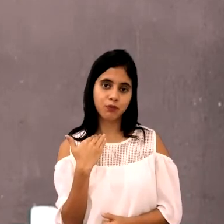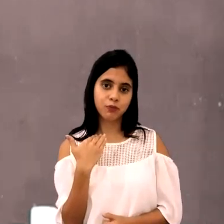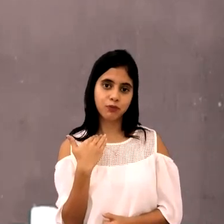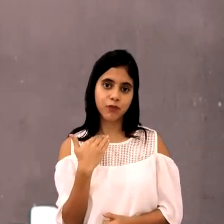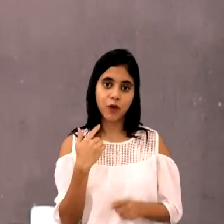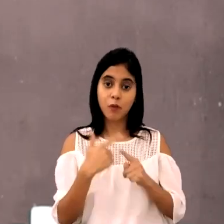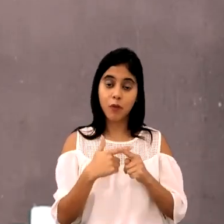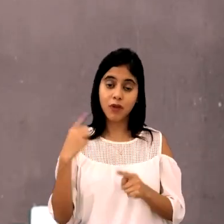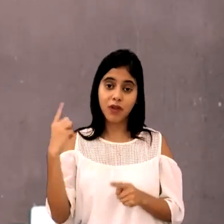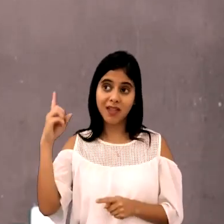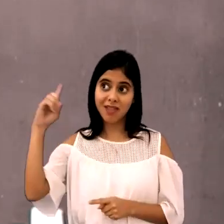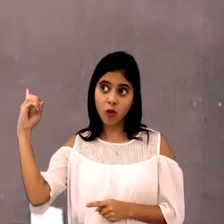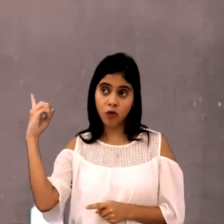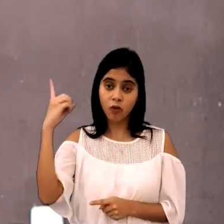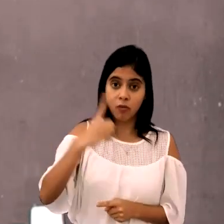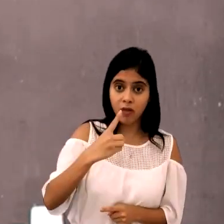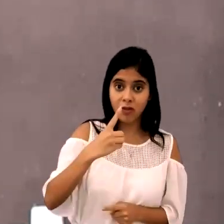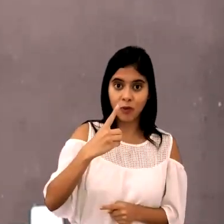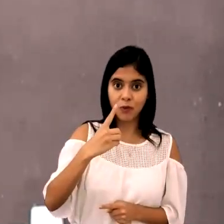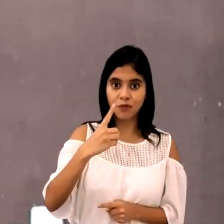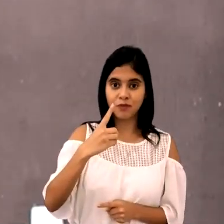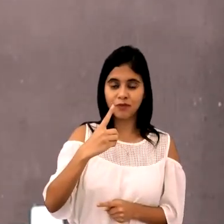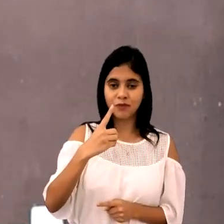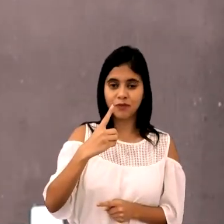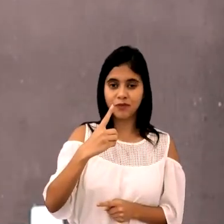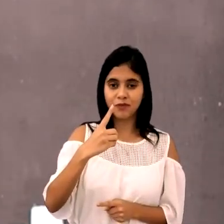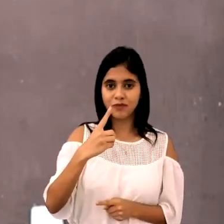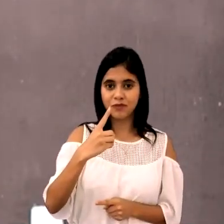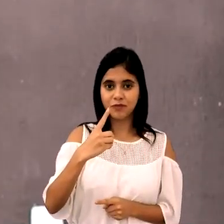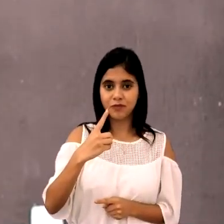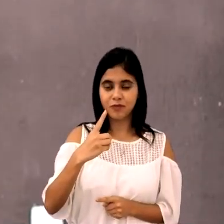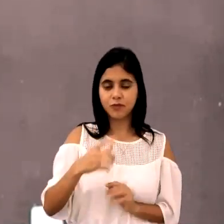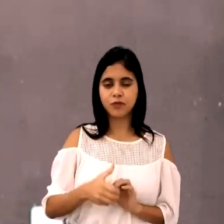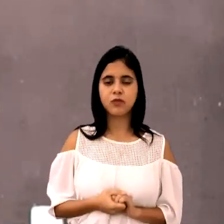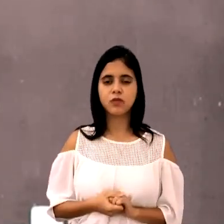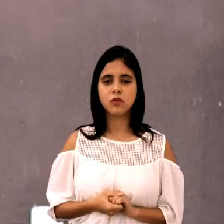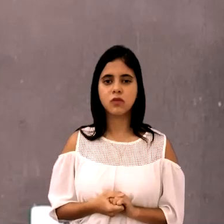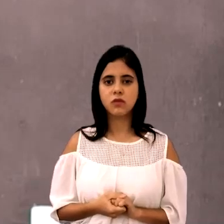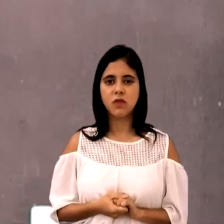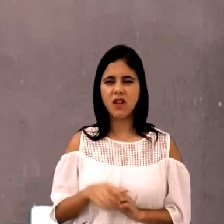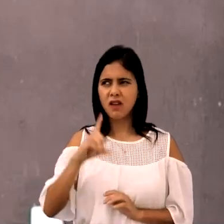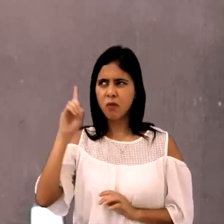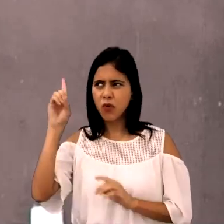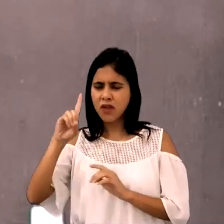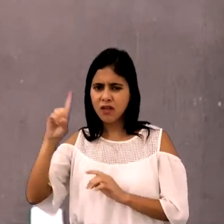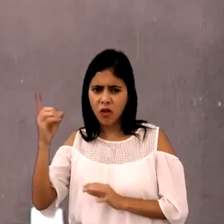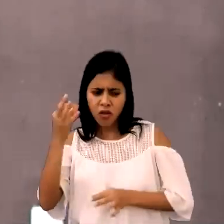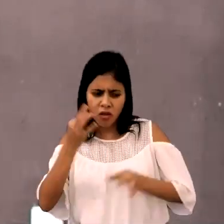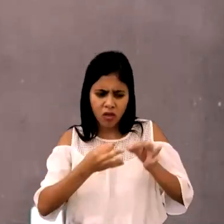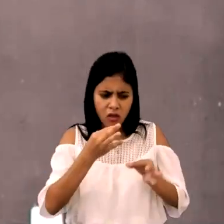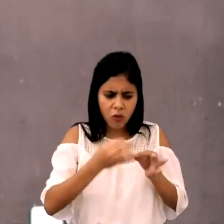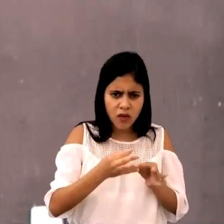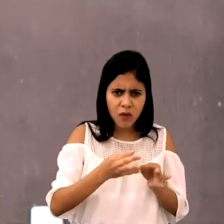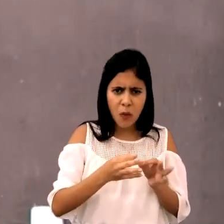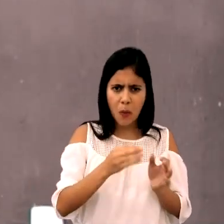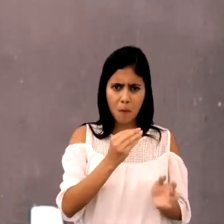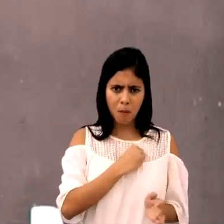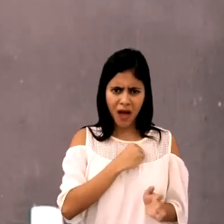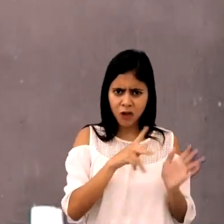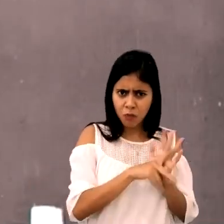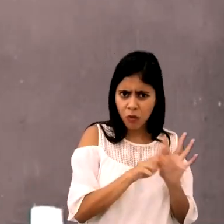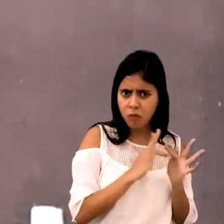de Deus. Quando eu digo juízo, entre aspas, é que é juízo e não é. Não era um pecado específico da